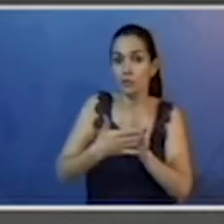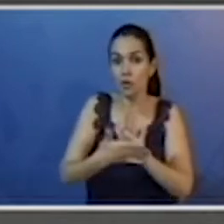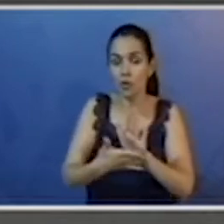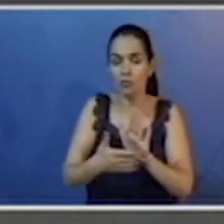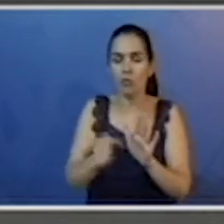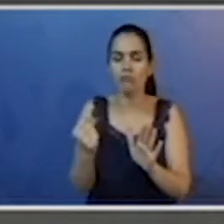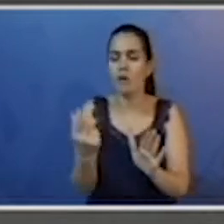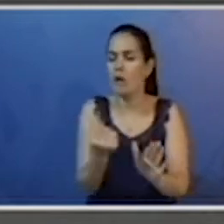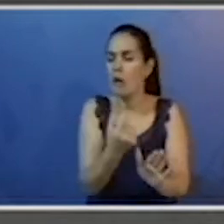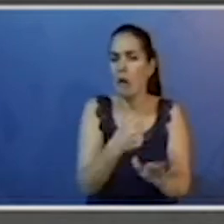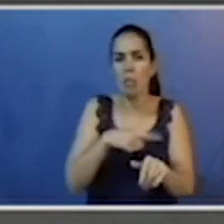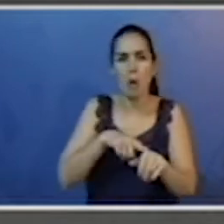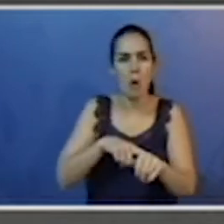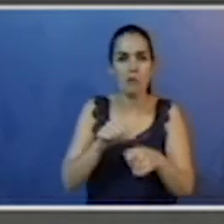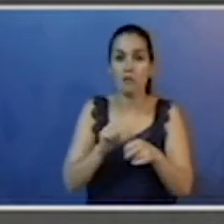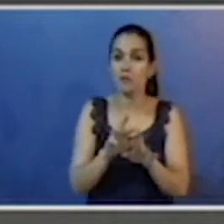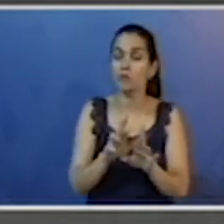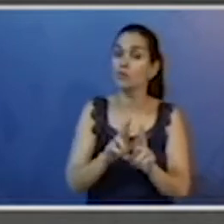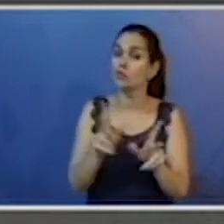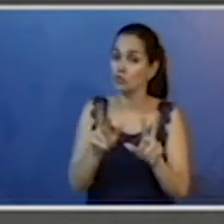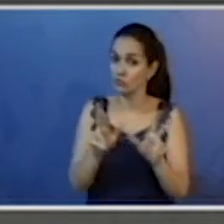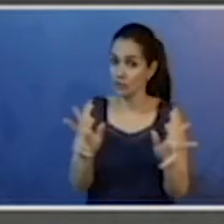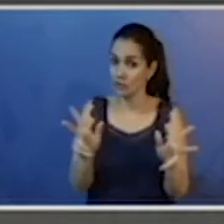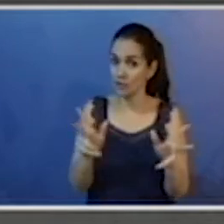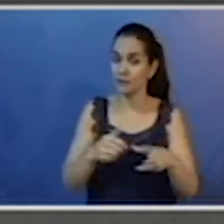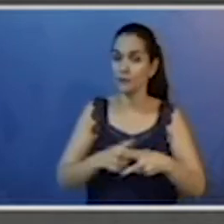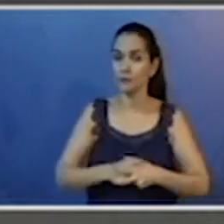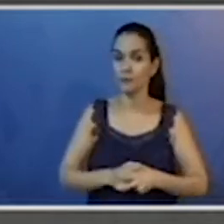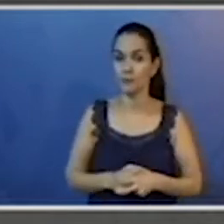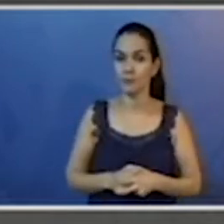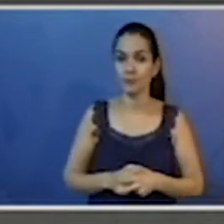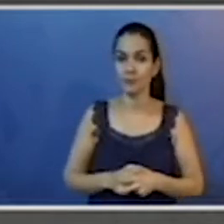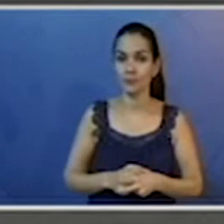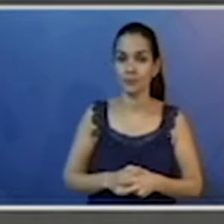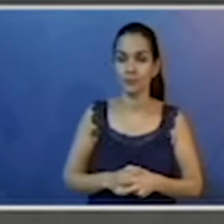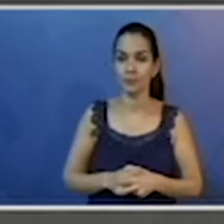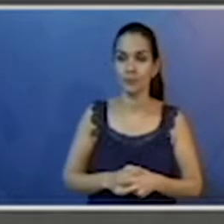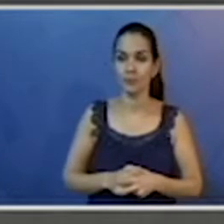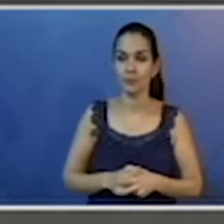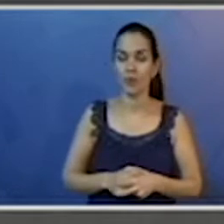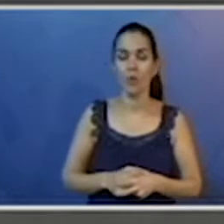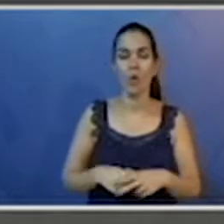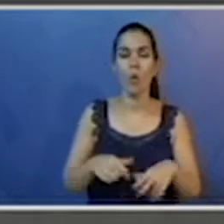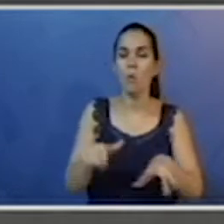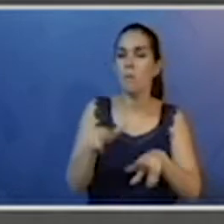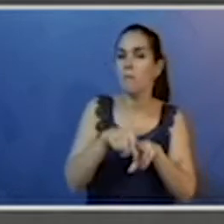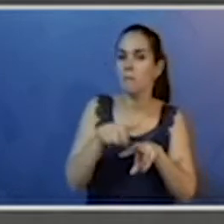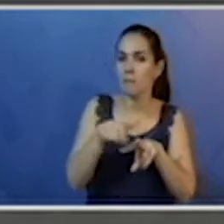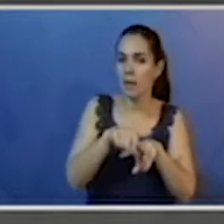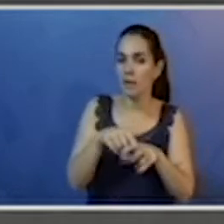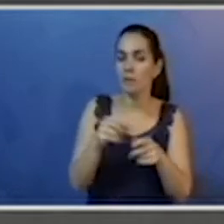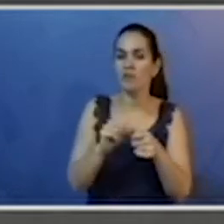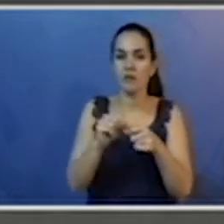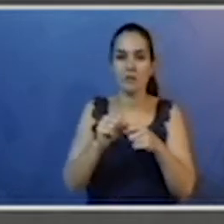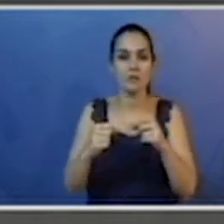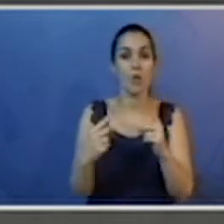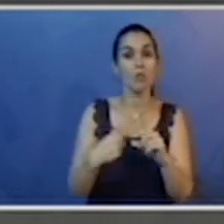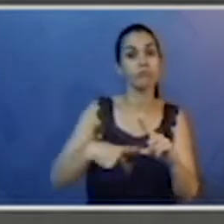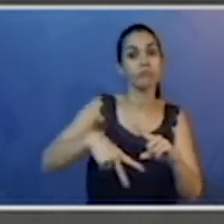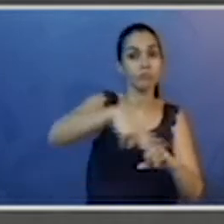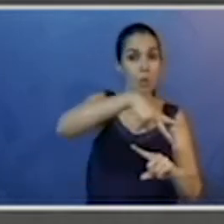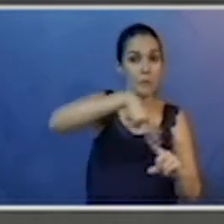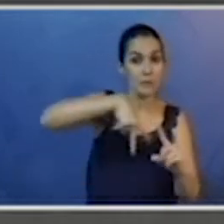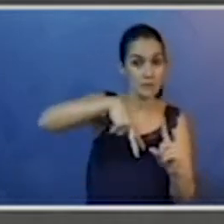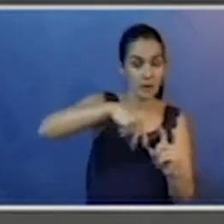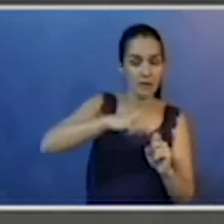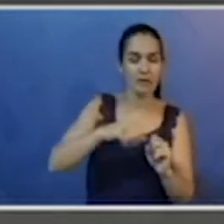é um cada hora a gente vai estar fazendo com uma forma diferente com o nosso pé para poder passar dos obstáculos e também